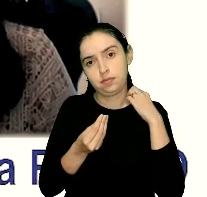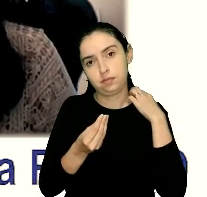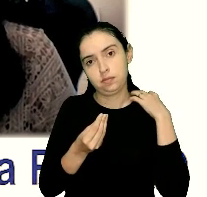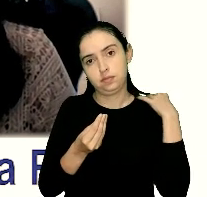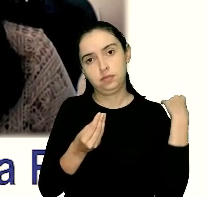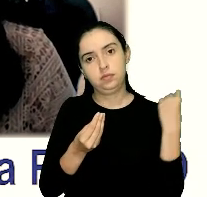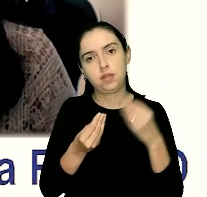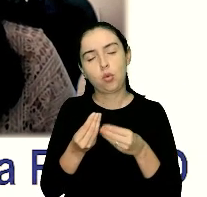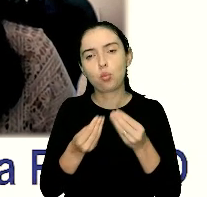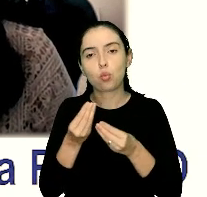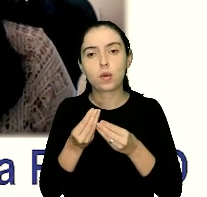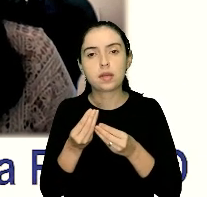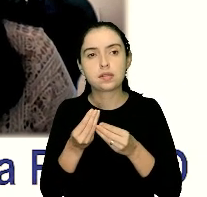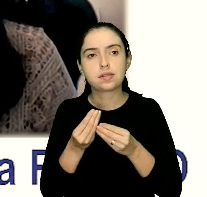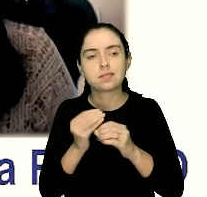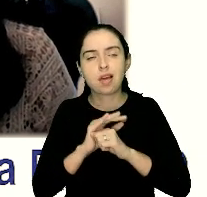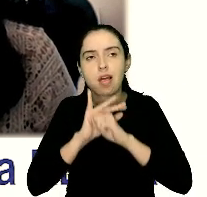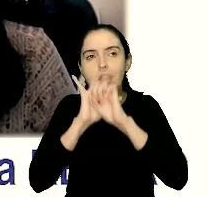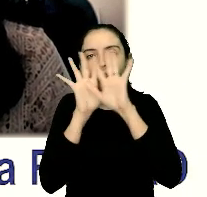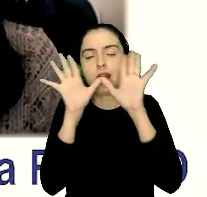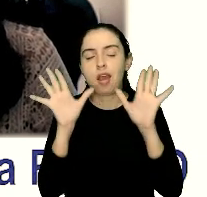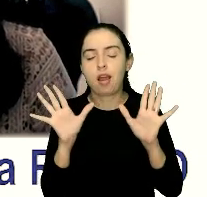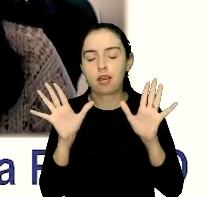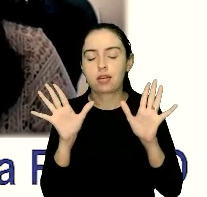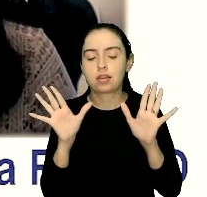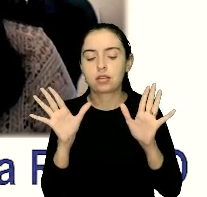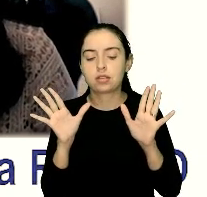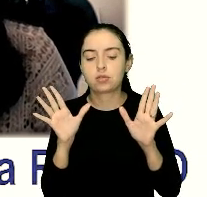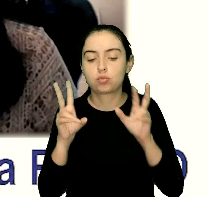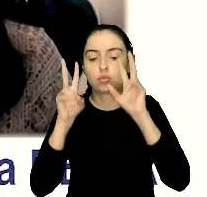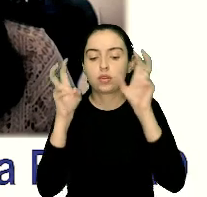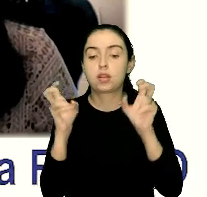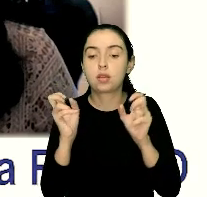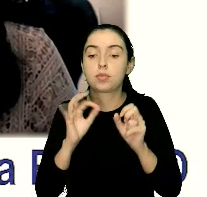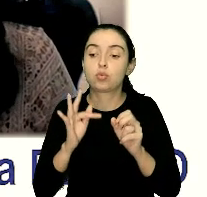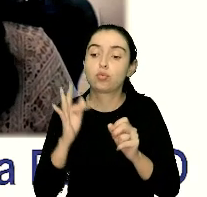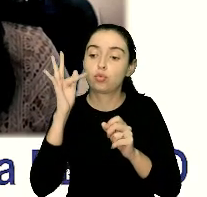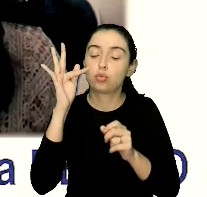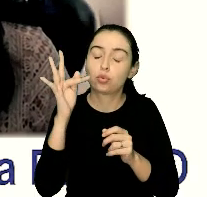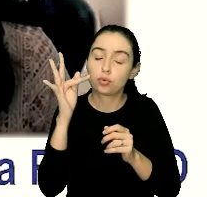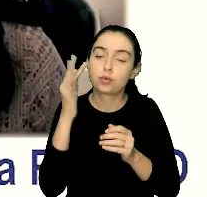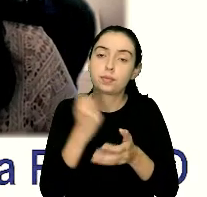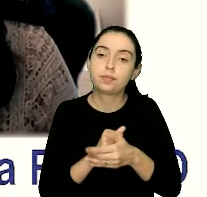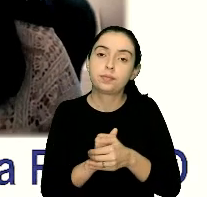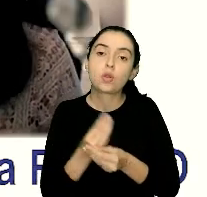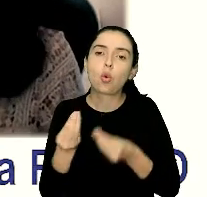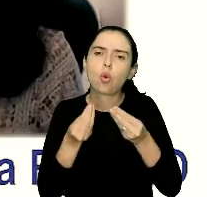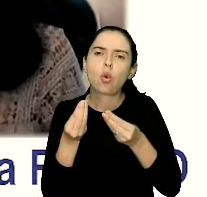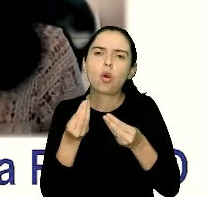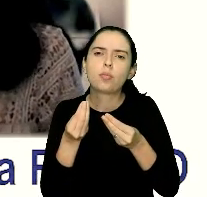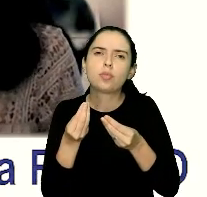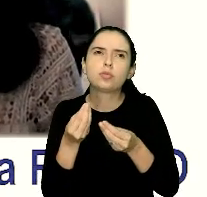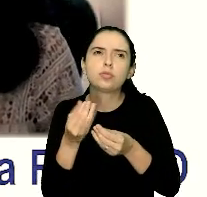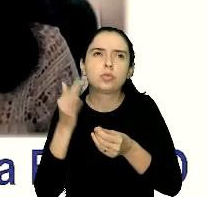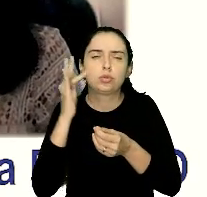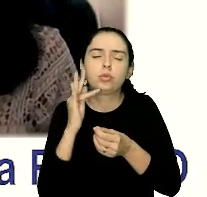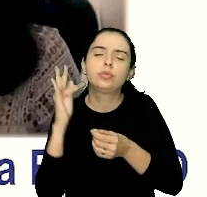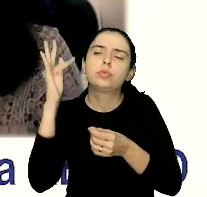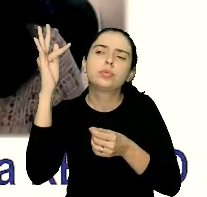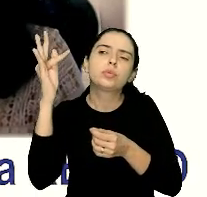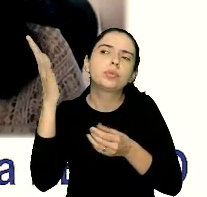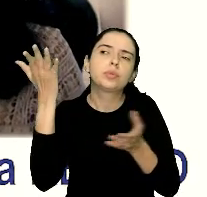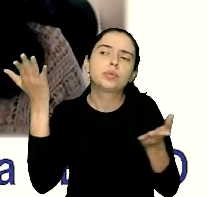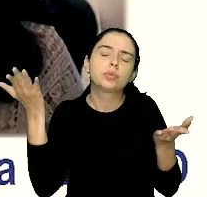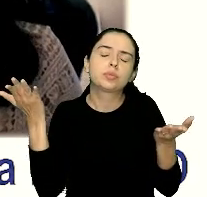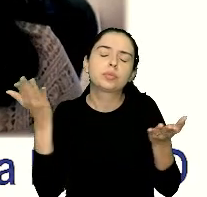elucidações sobre o futuro, não é? Como será esse nosso futuro, não é? De tantas